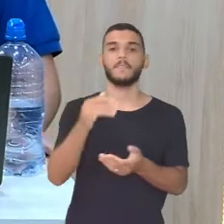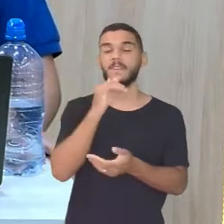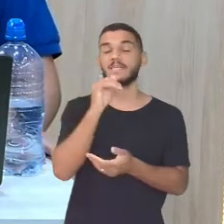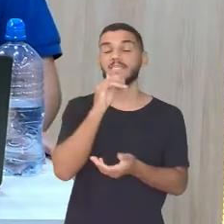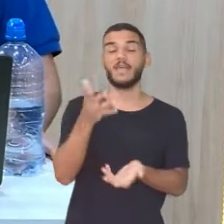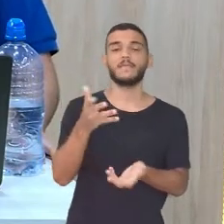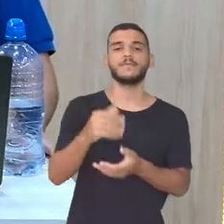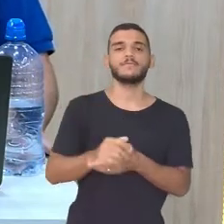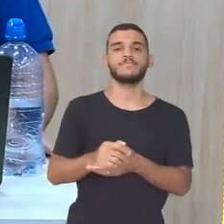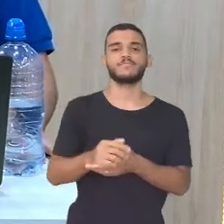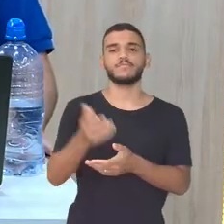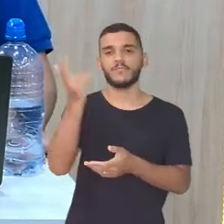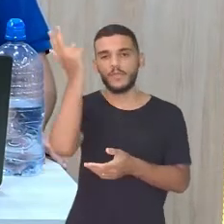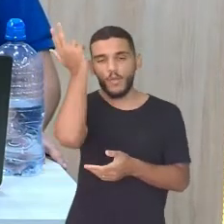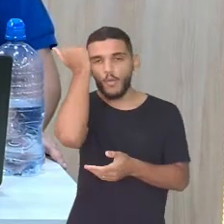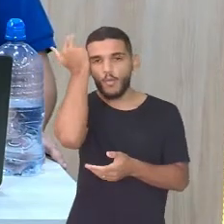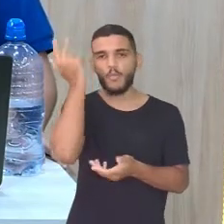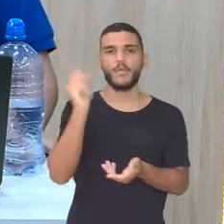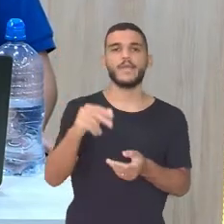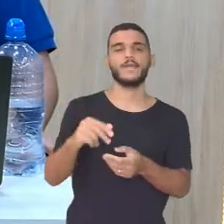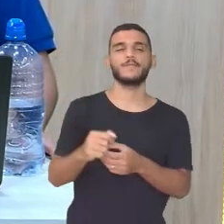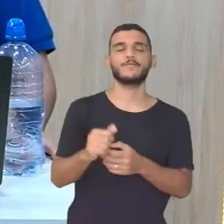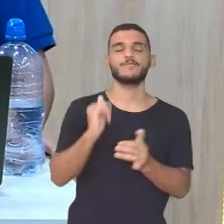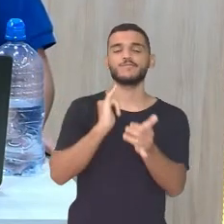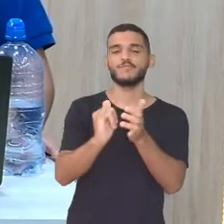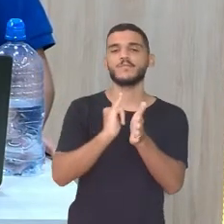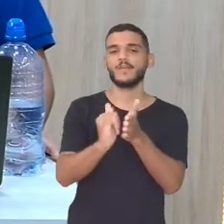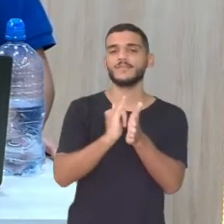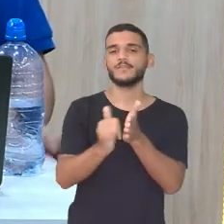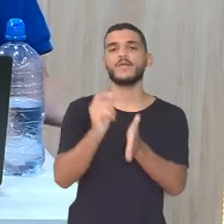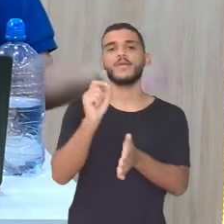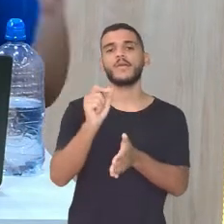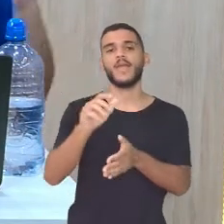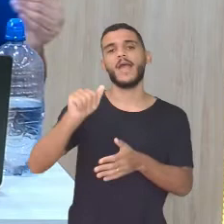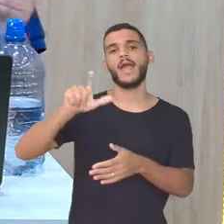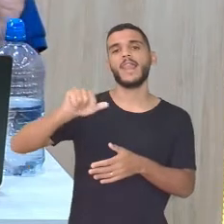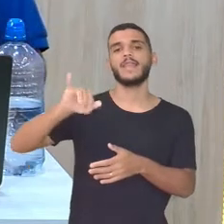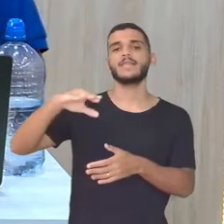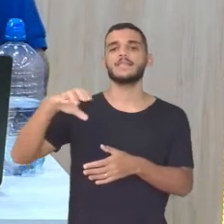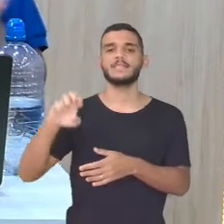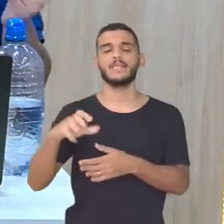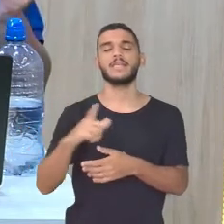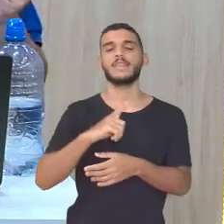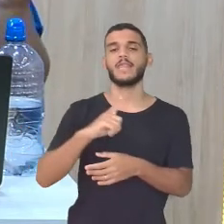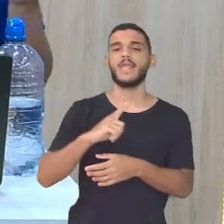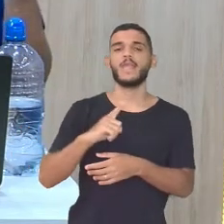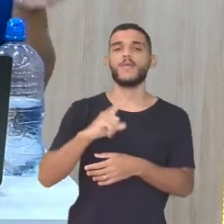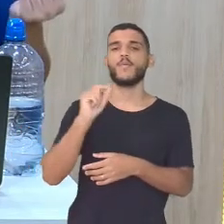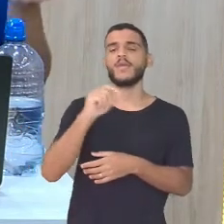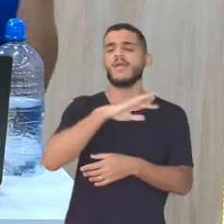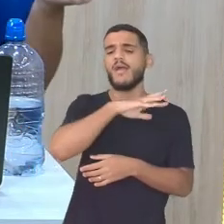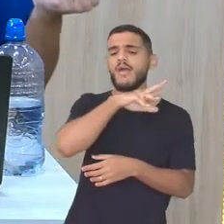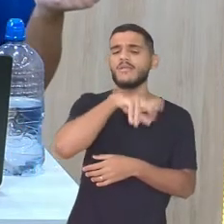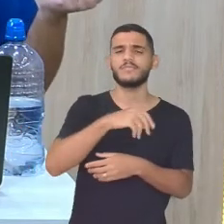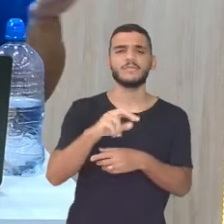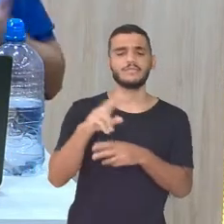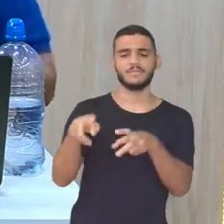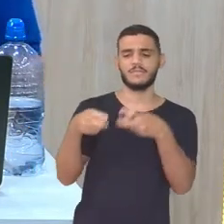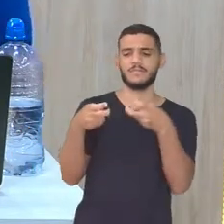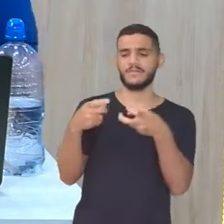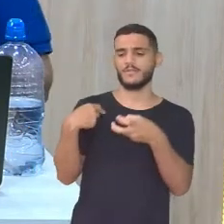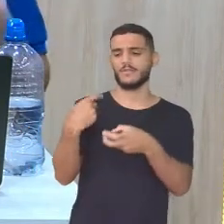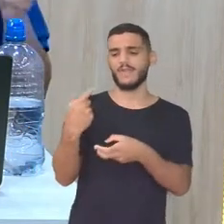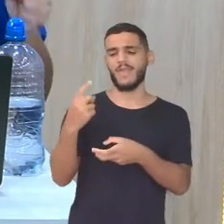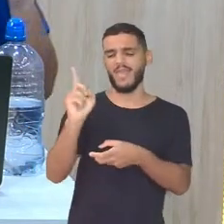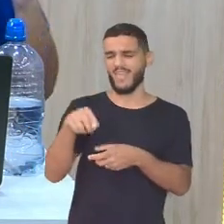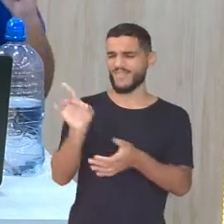da Alice, por exemplo. É quando você tem esses elementos que deslocam, que fazem a gente perceber que não estamos